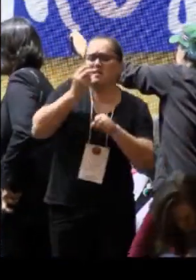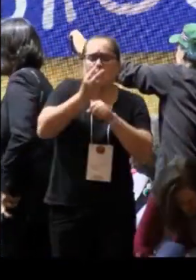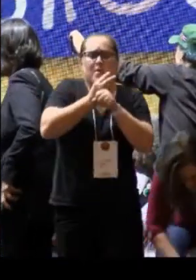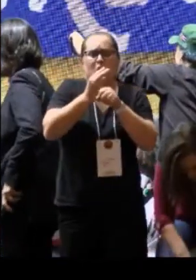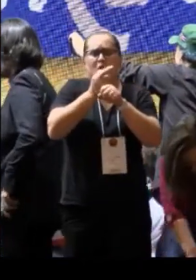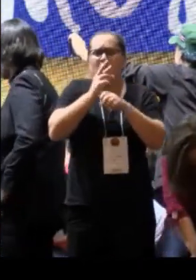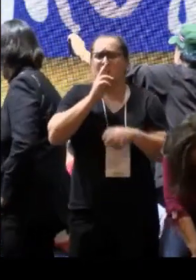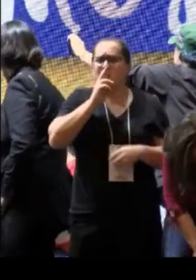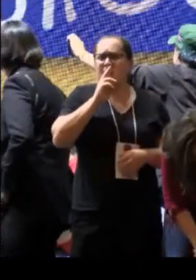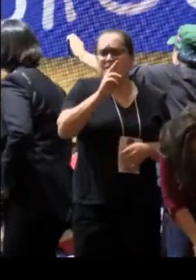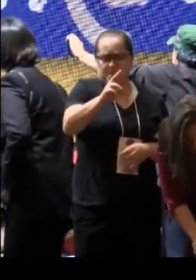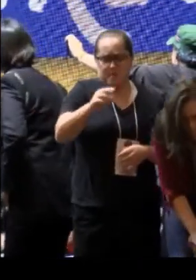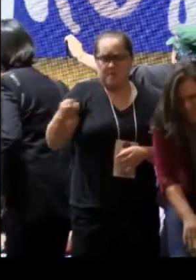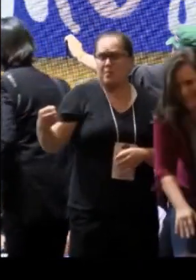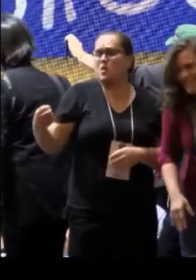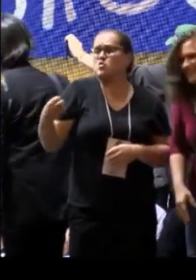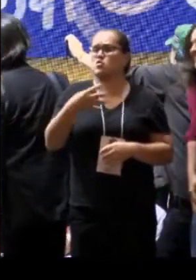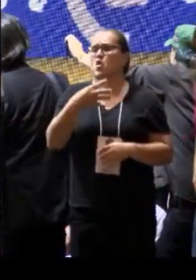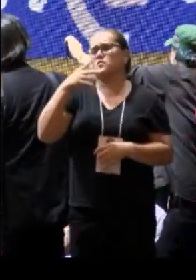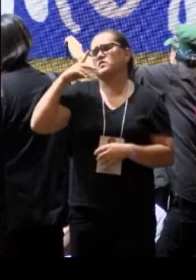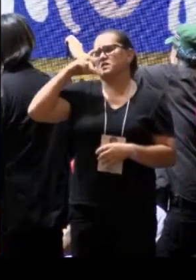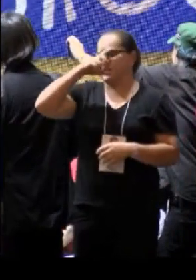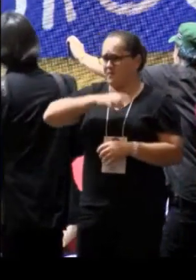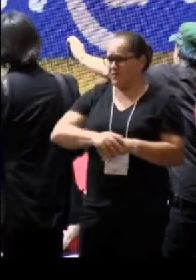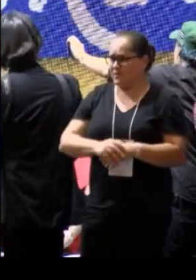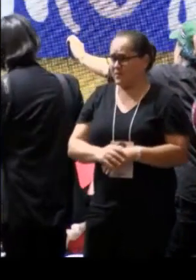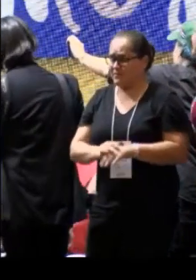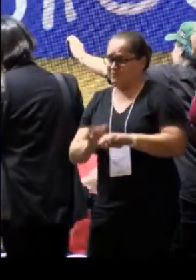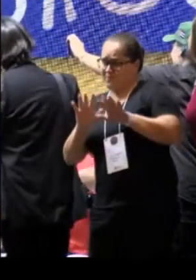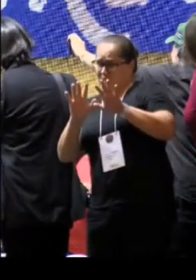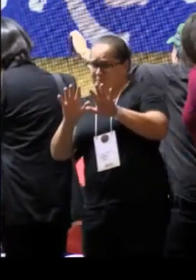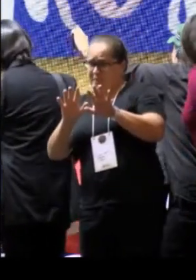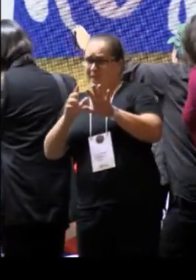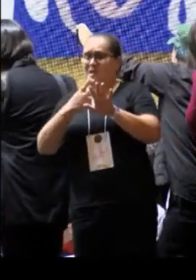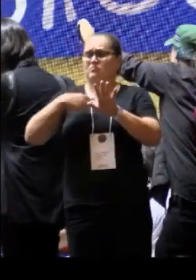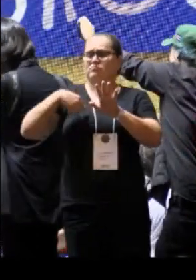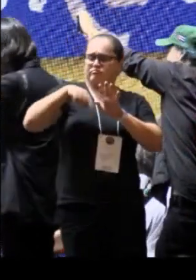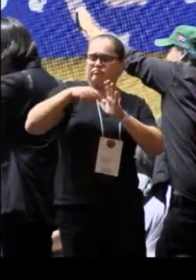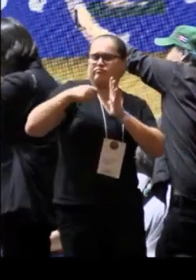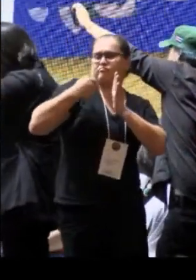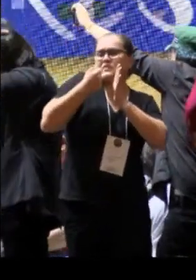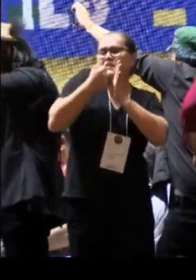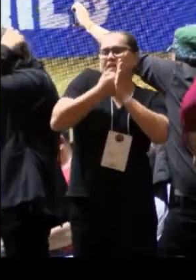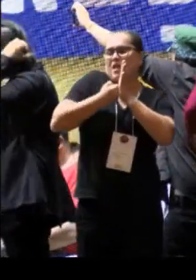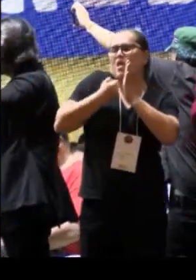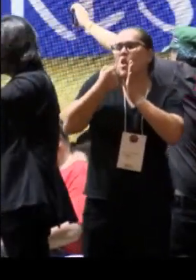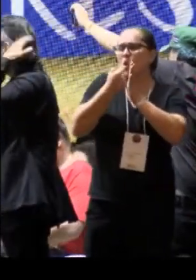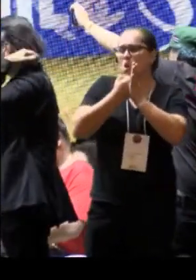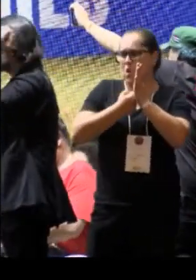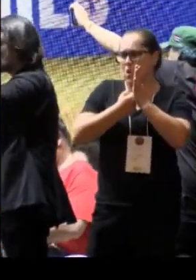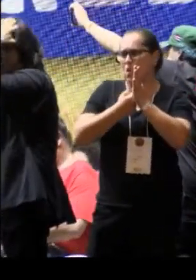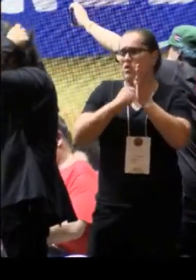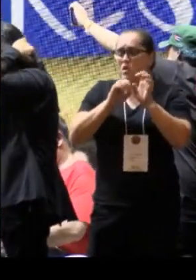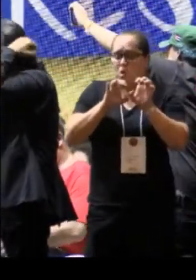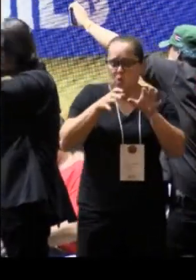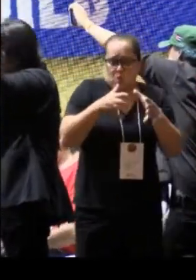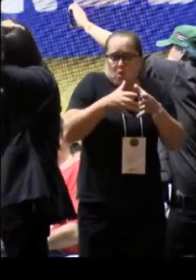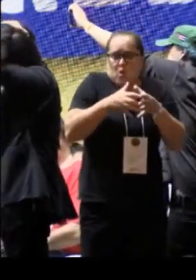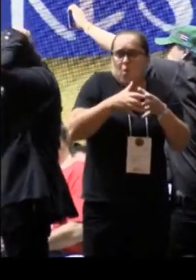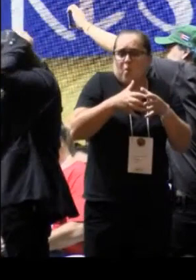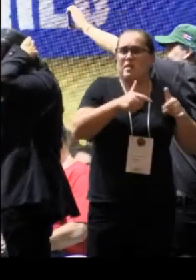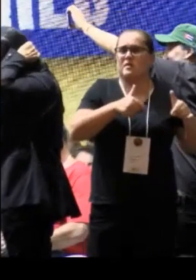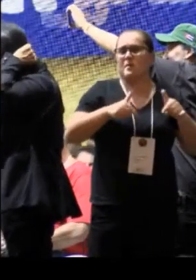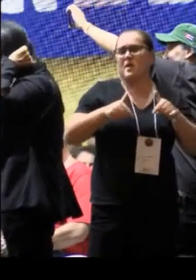para os novos desafios. Fomos forjados na luta em defesa da classe trabalhadora